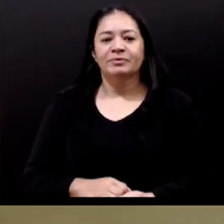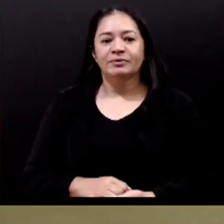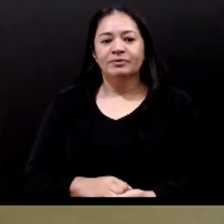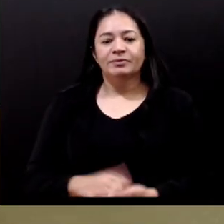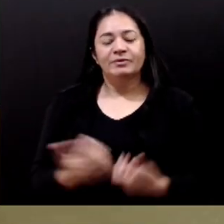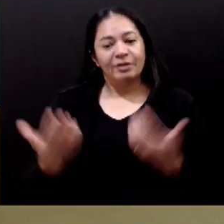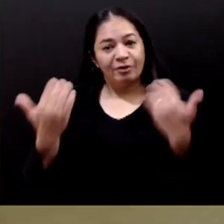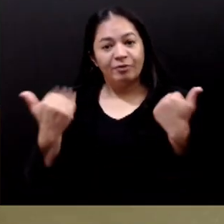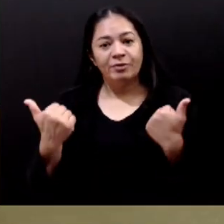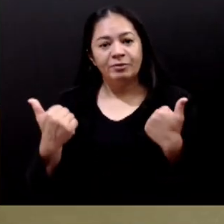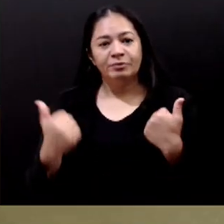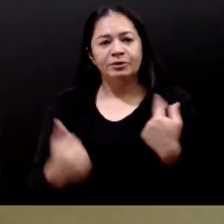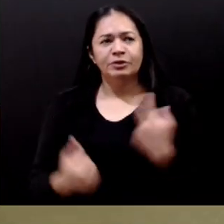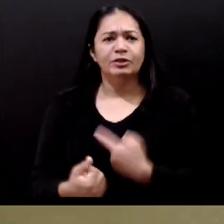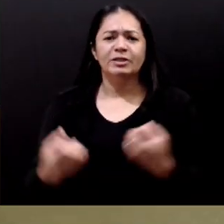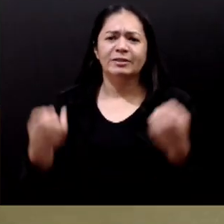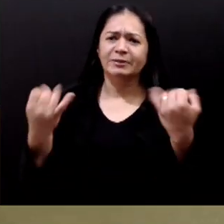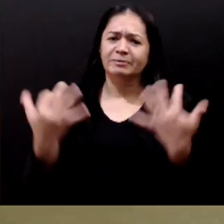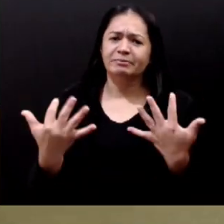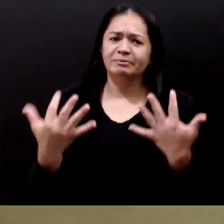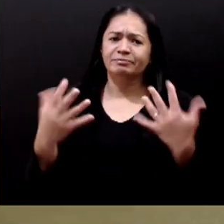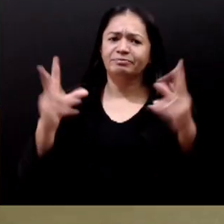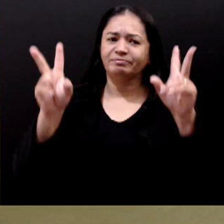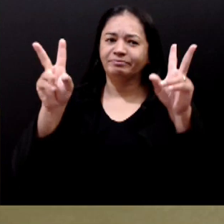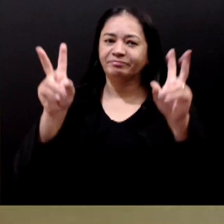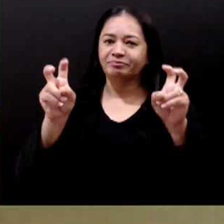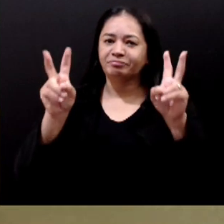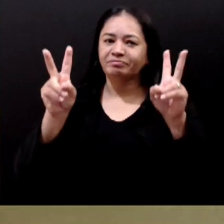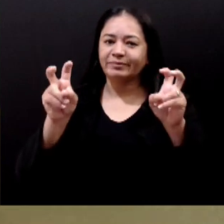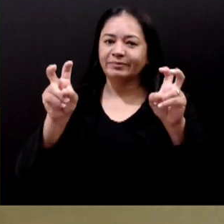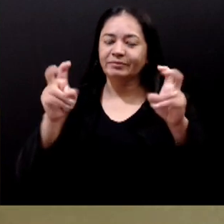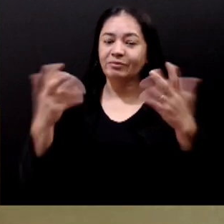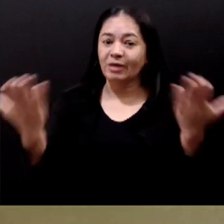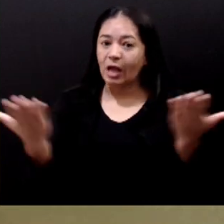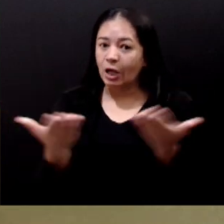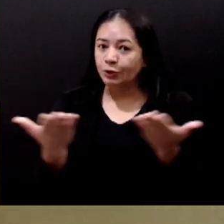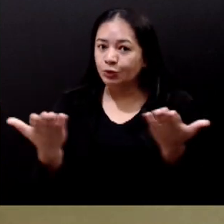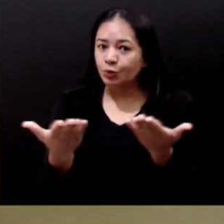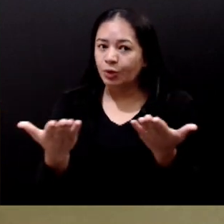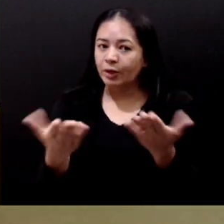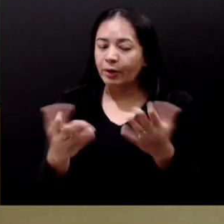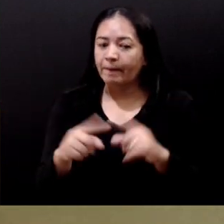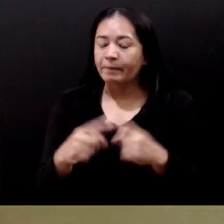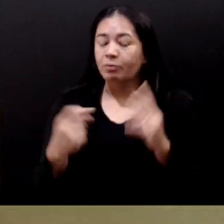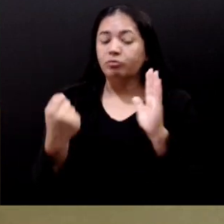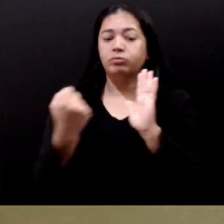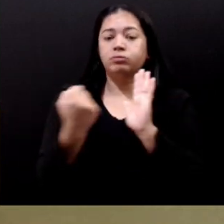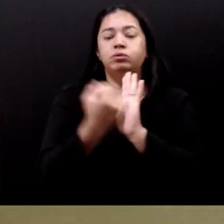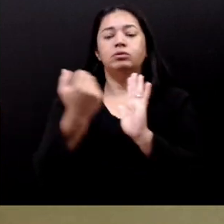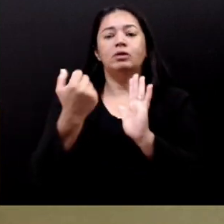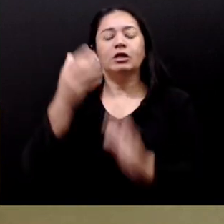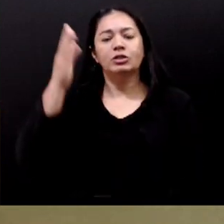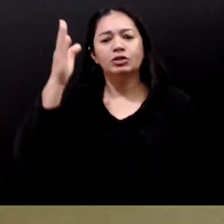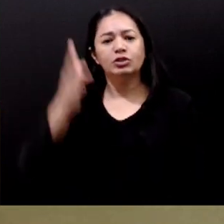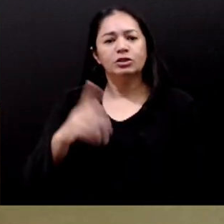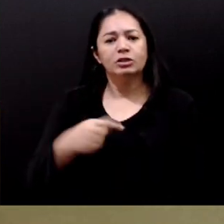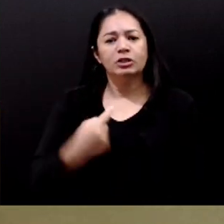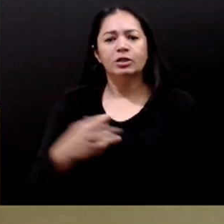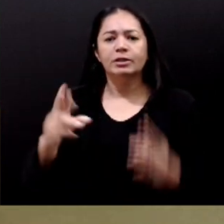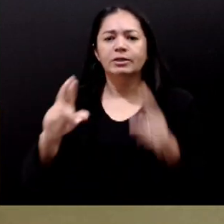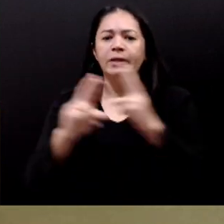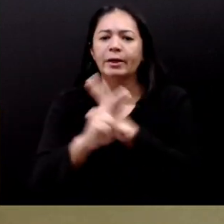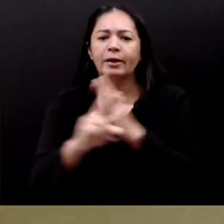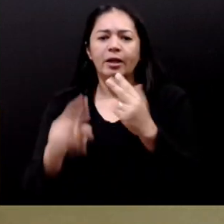aborda um tema, aliás, super atual e polêmico, mas que impacta diretamente a nossa relação com a comida, né? É o